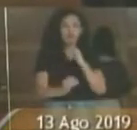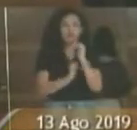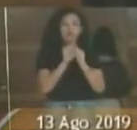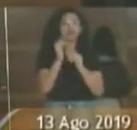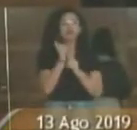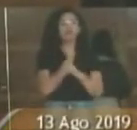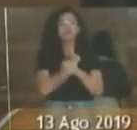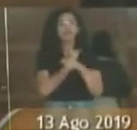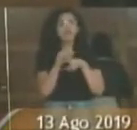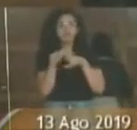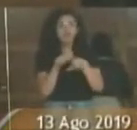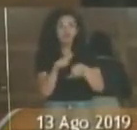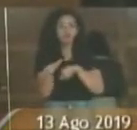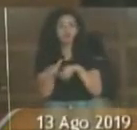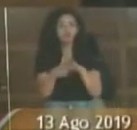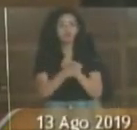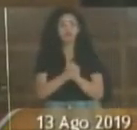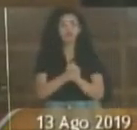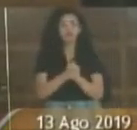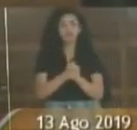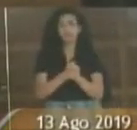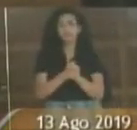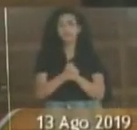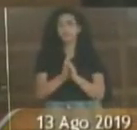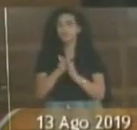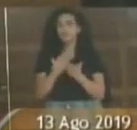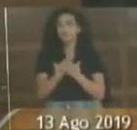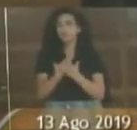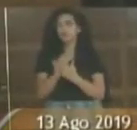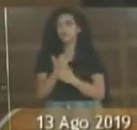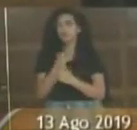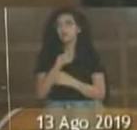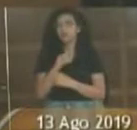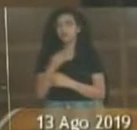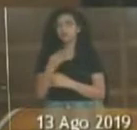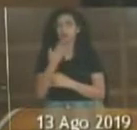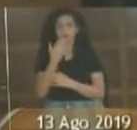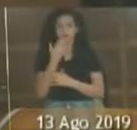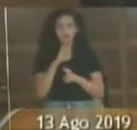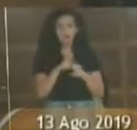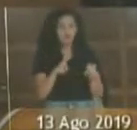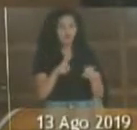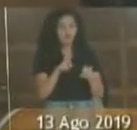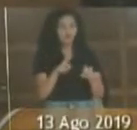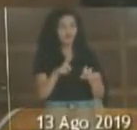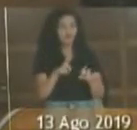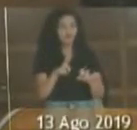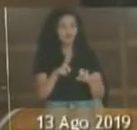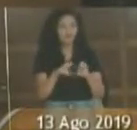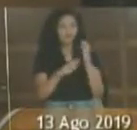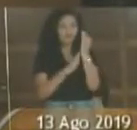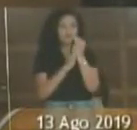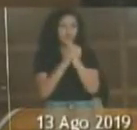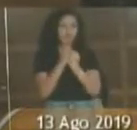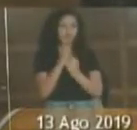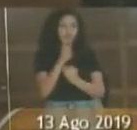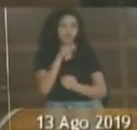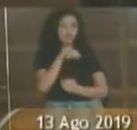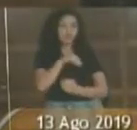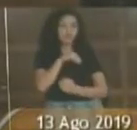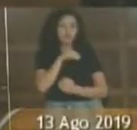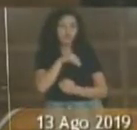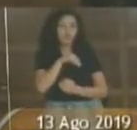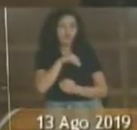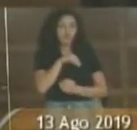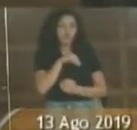gerar empregos aos munícipes. Requerimento 294, solicitando à mesa que seja deduzida a remuneração do vereador que subscreve este requerimento,